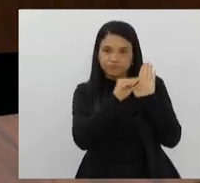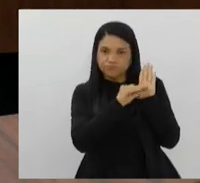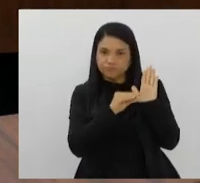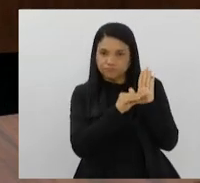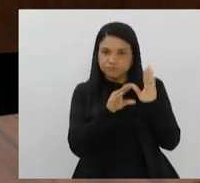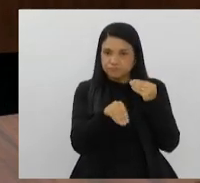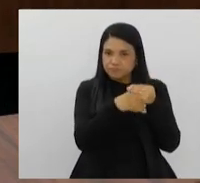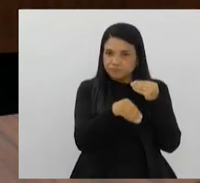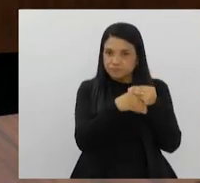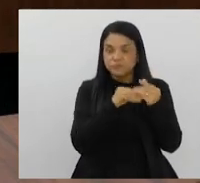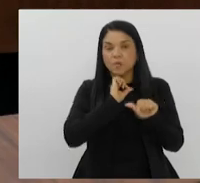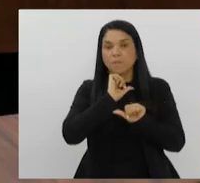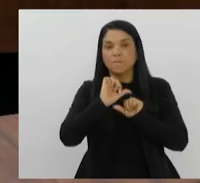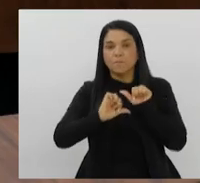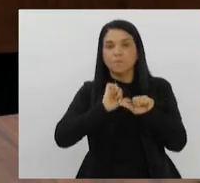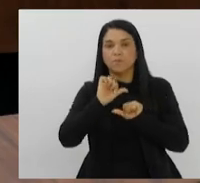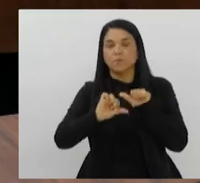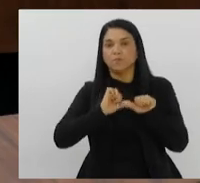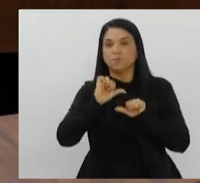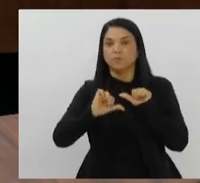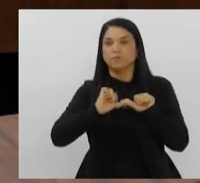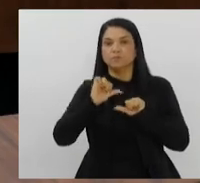modificando